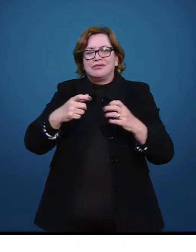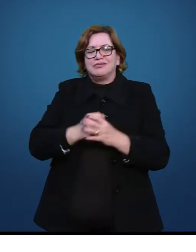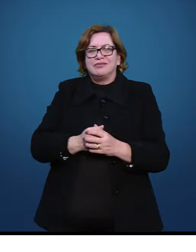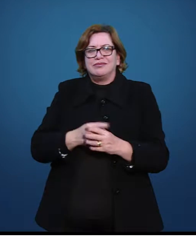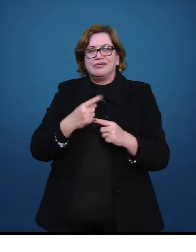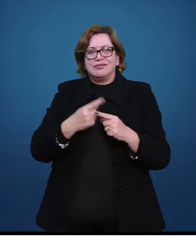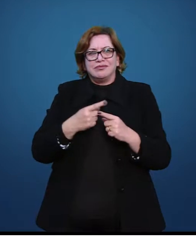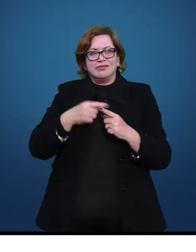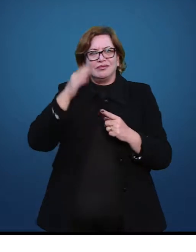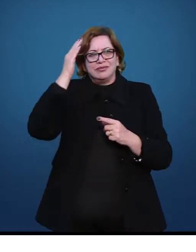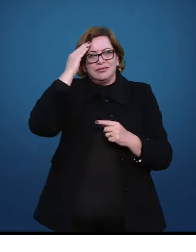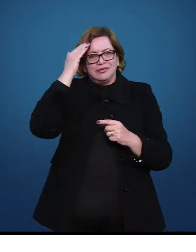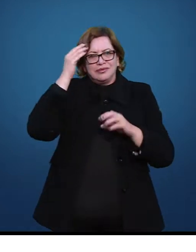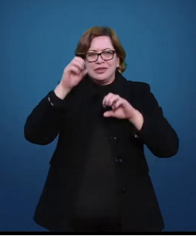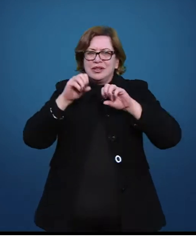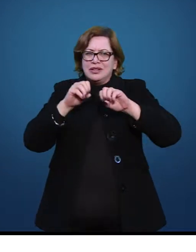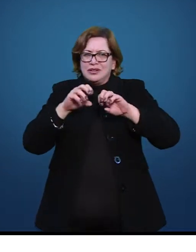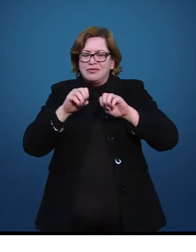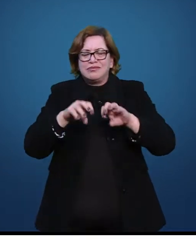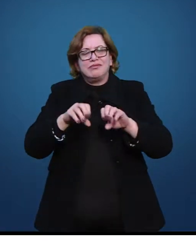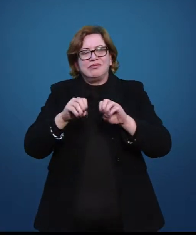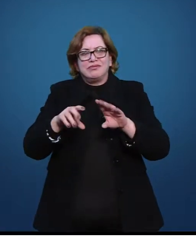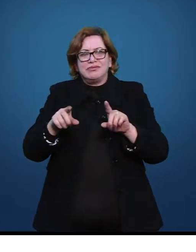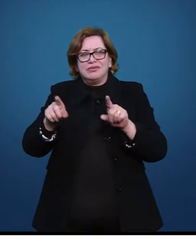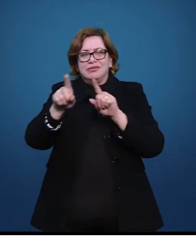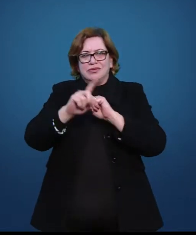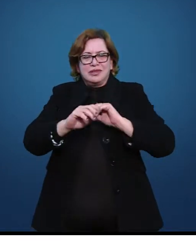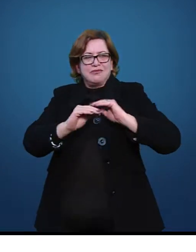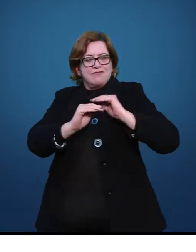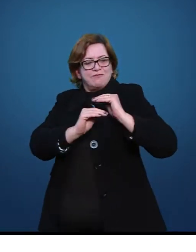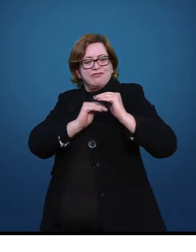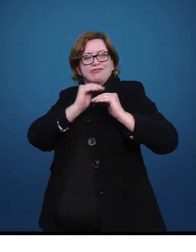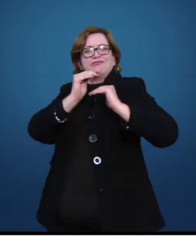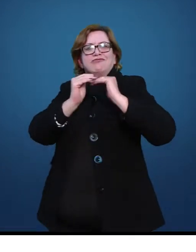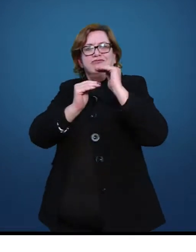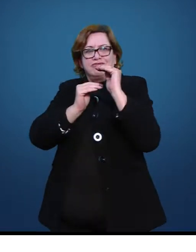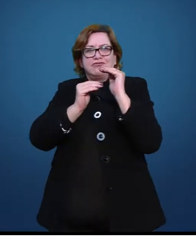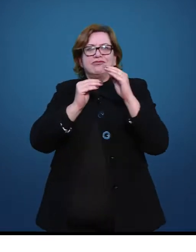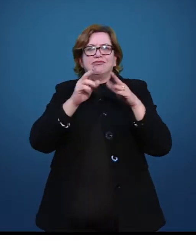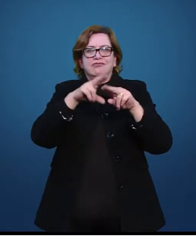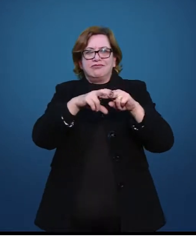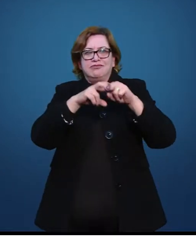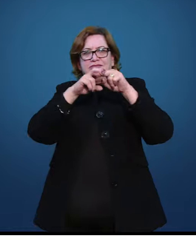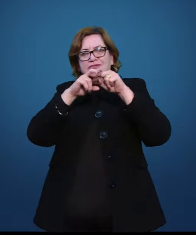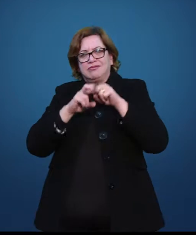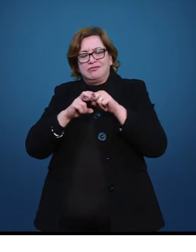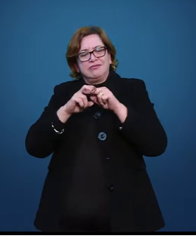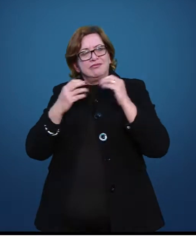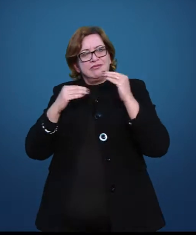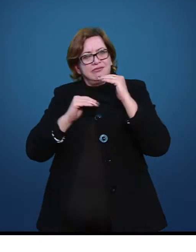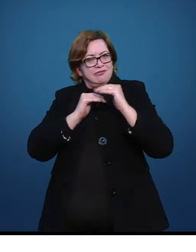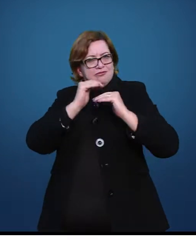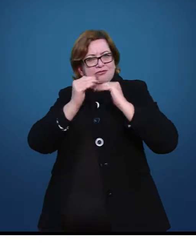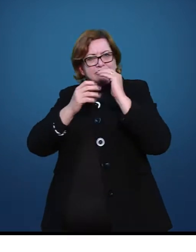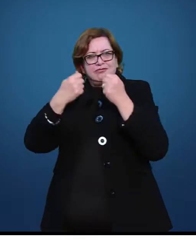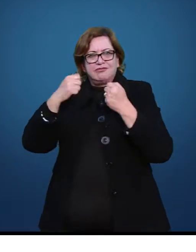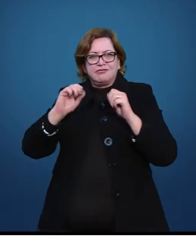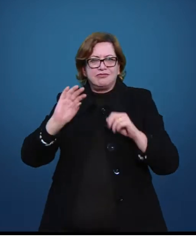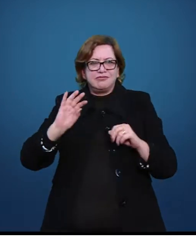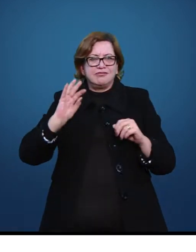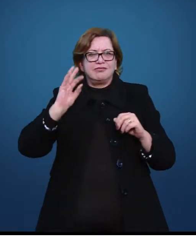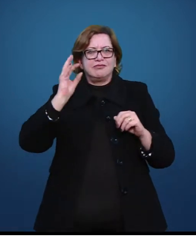nós sabemos que a educação, acima de tudo, ela é um processo. E como tal, esse processo precisa acontecer de